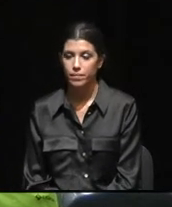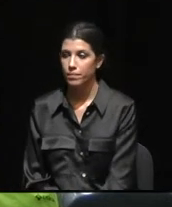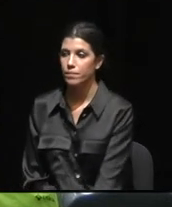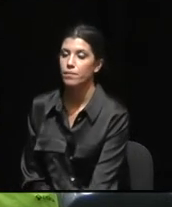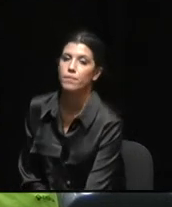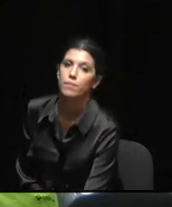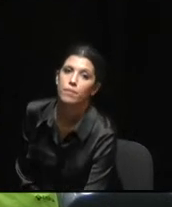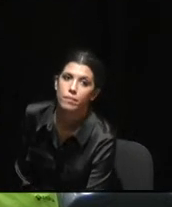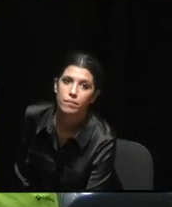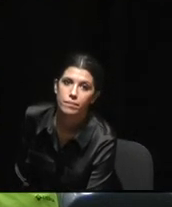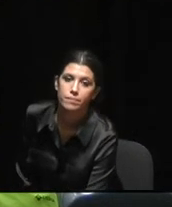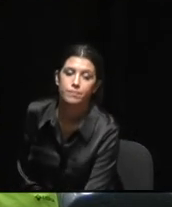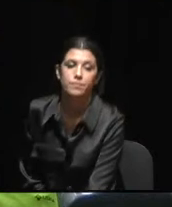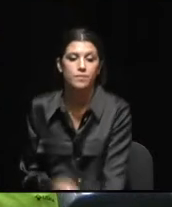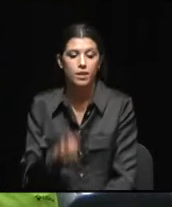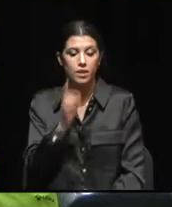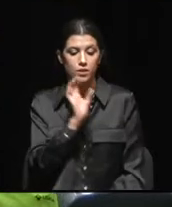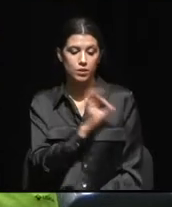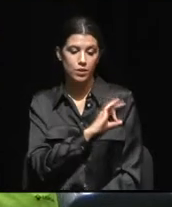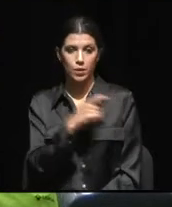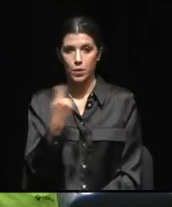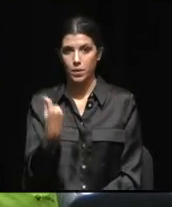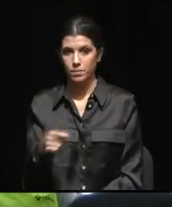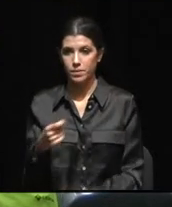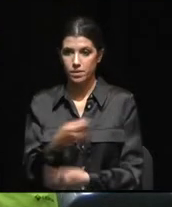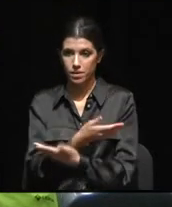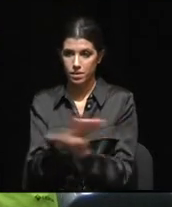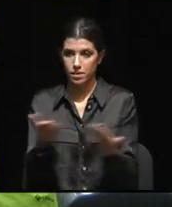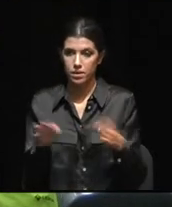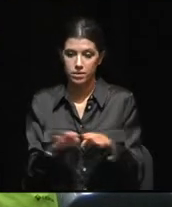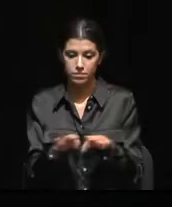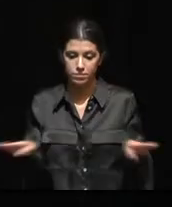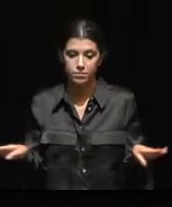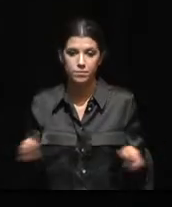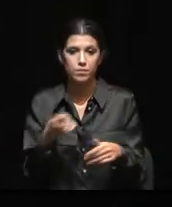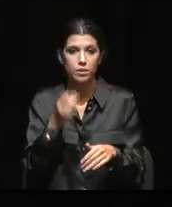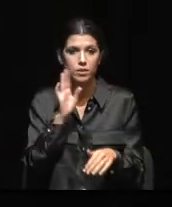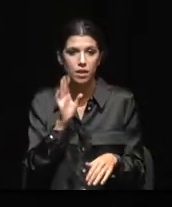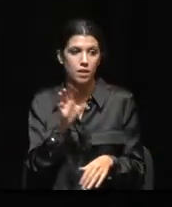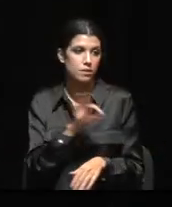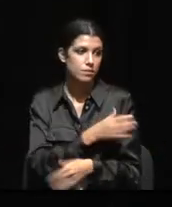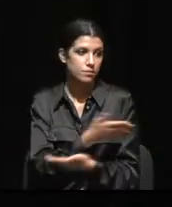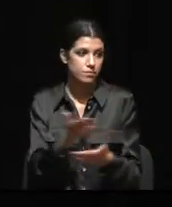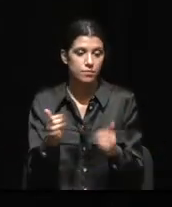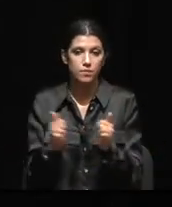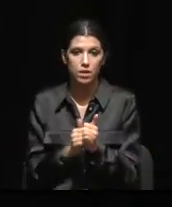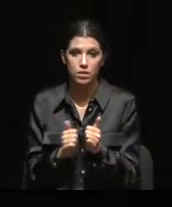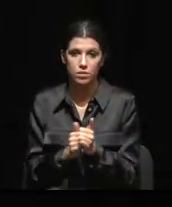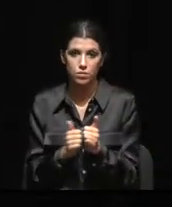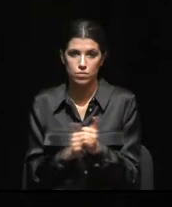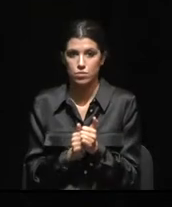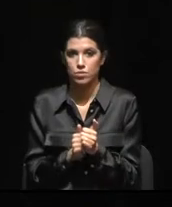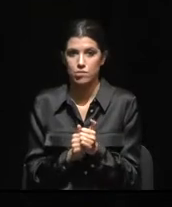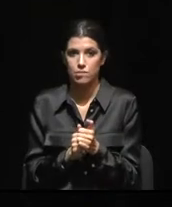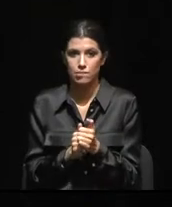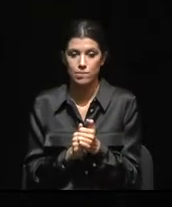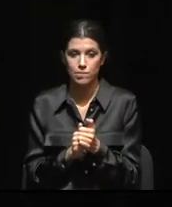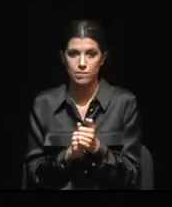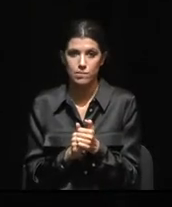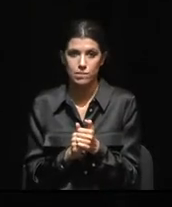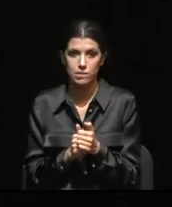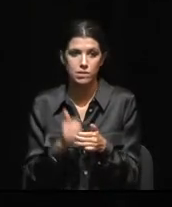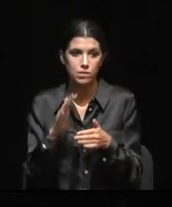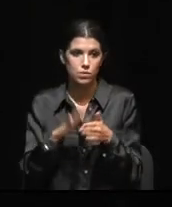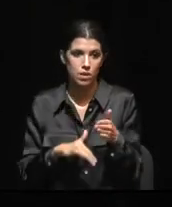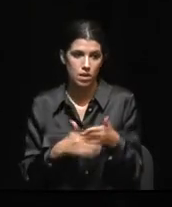PSD senhora Presidente membros da mesa muito boa tarde senhores vereadores caros